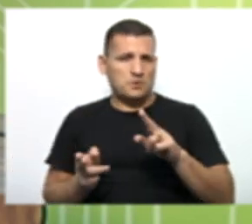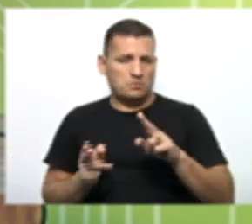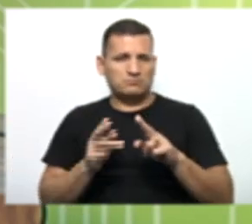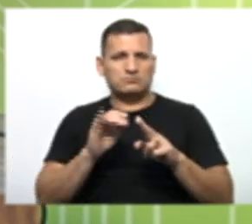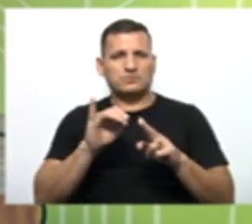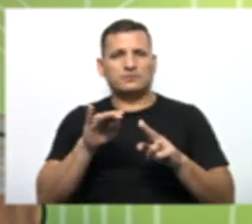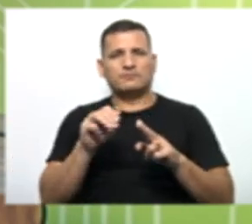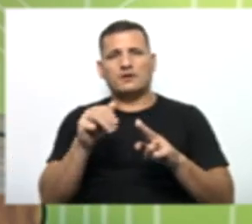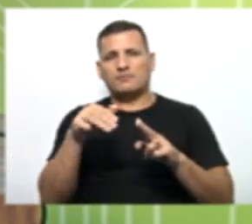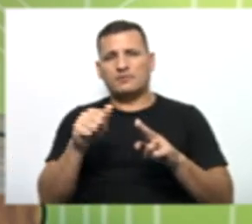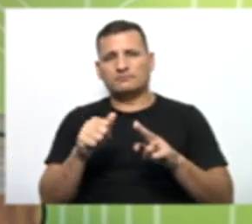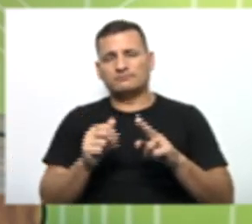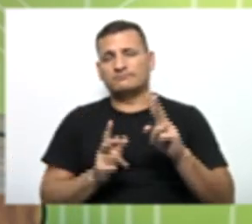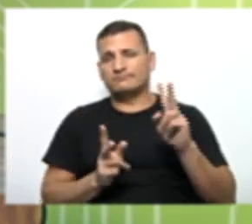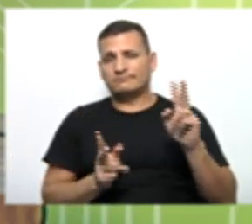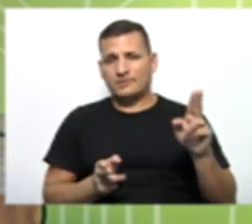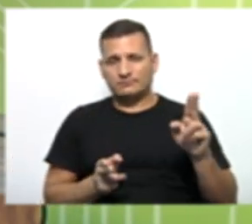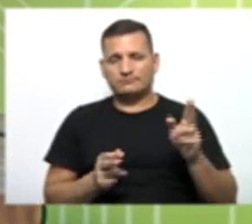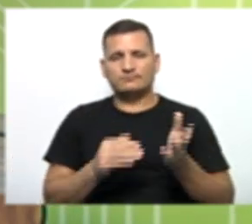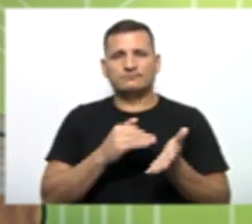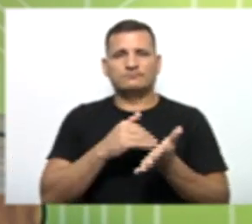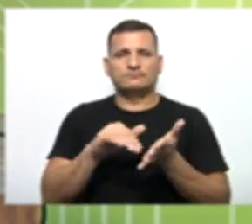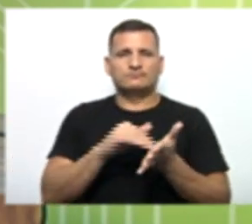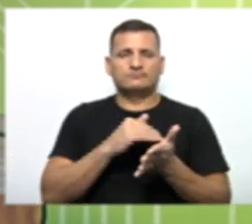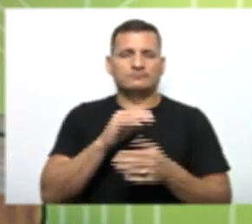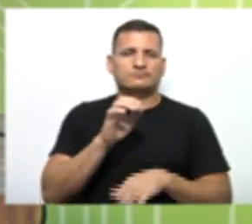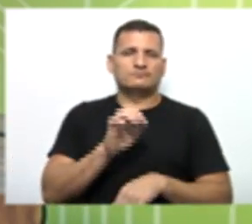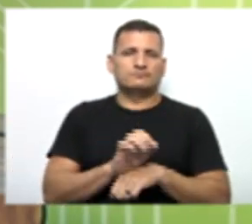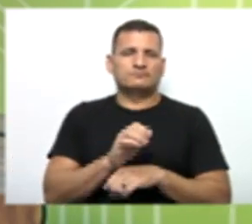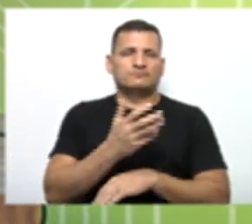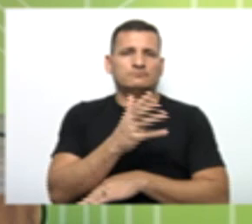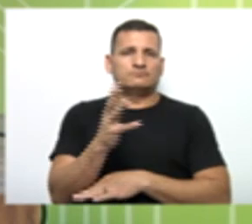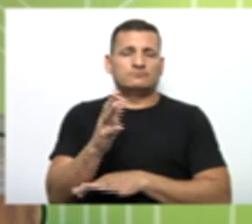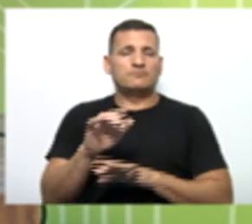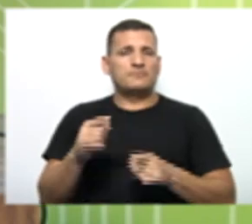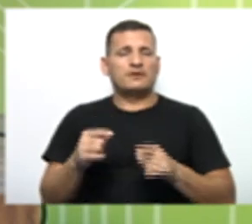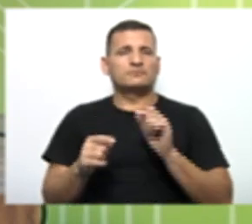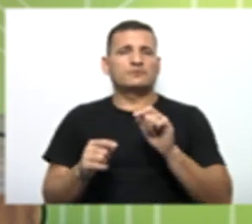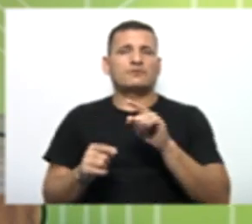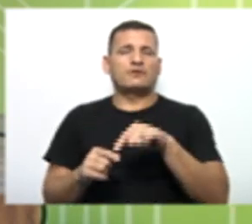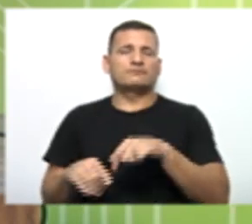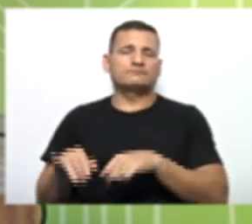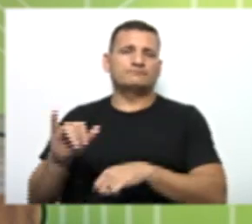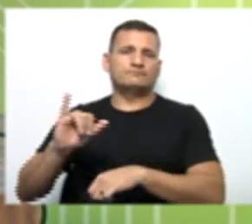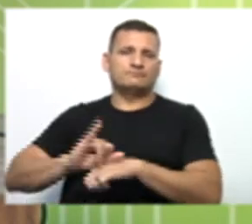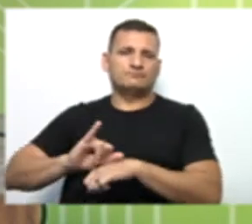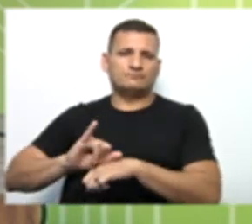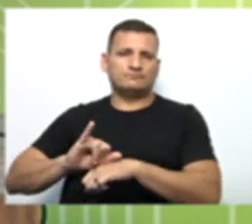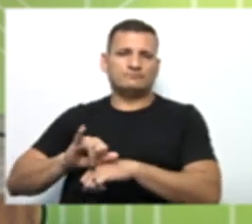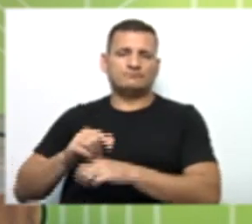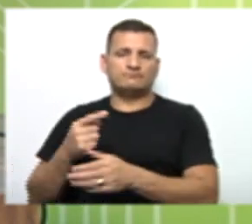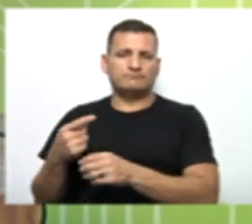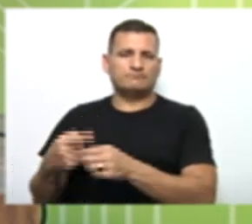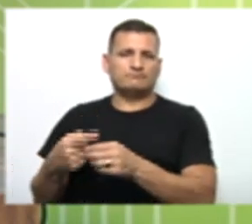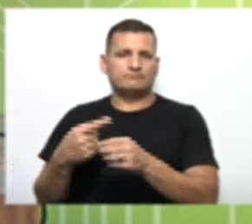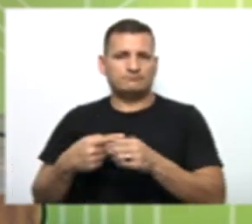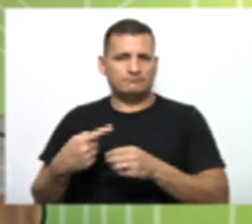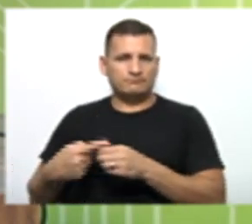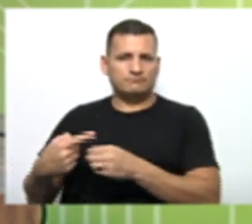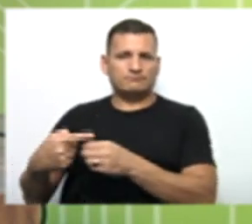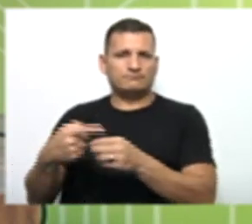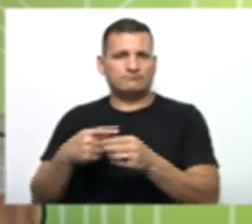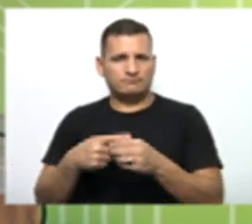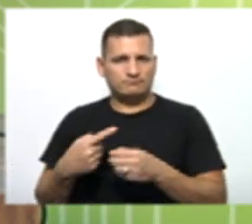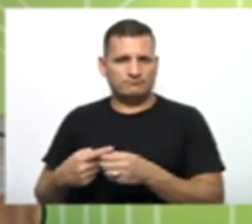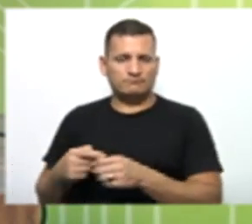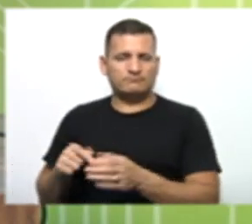IBAMA e que a Secretaria Estadual de Meio Ambiente, só que elas estão no âmbito municipal. Ou seja, elas